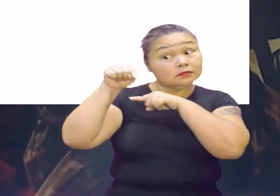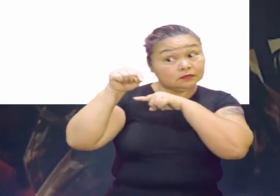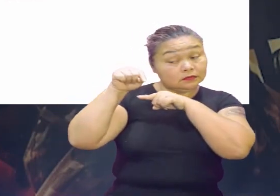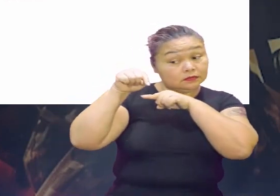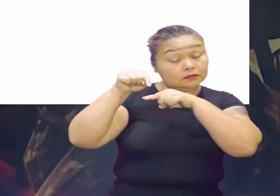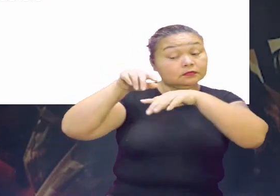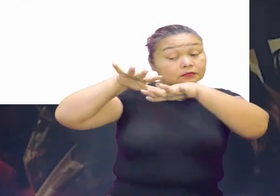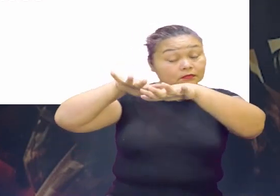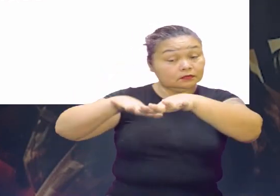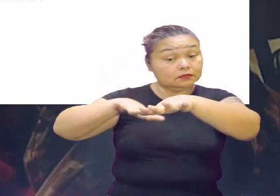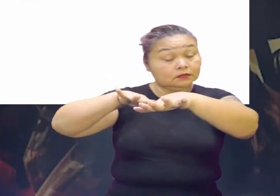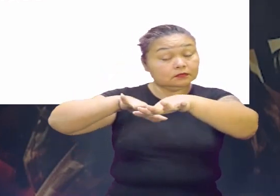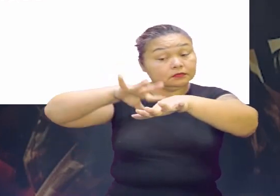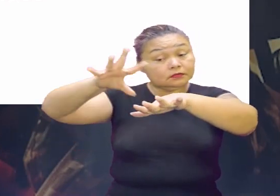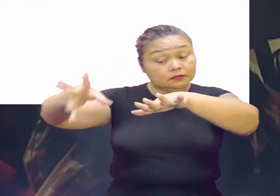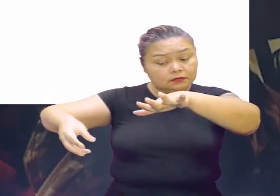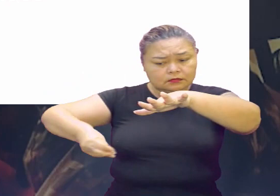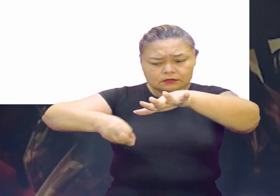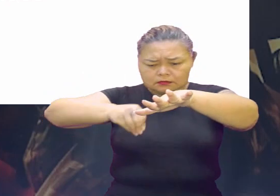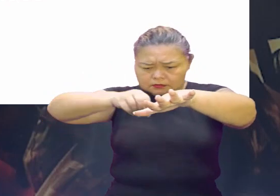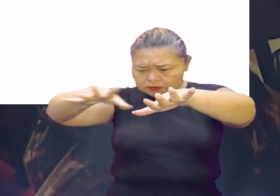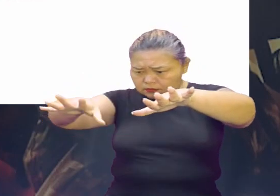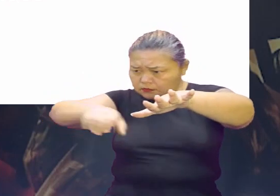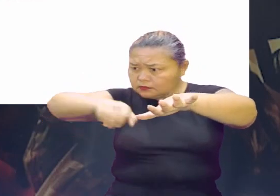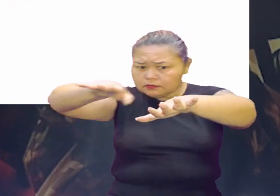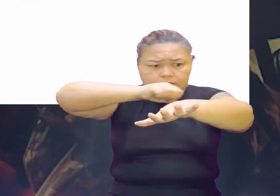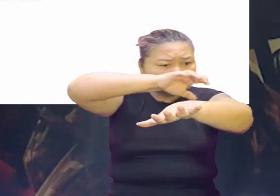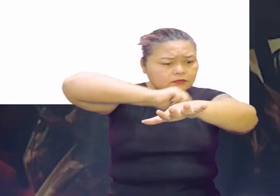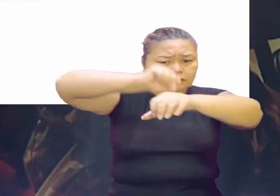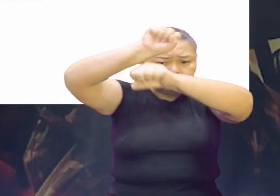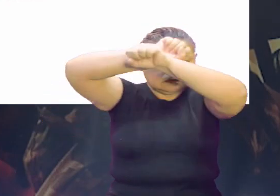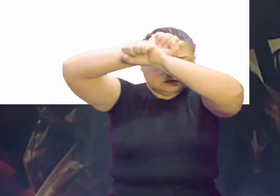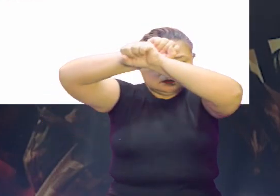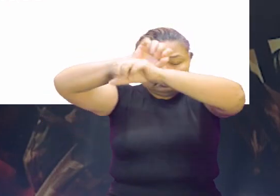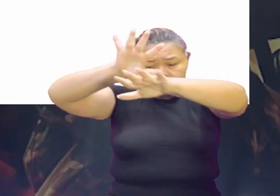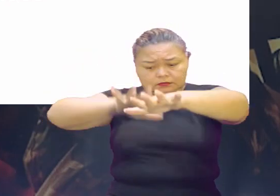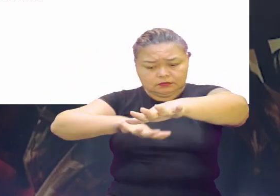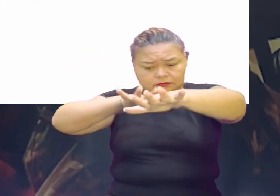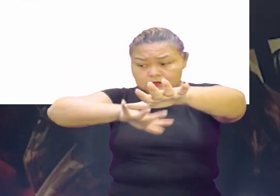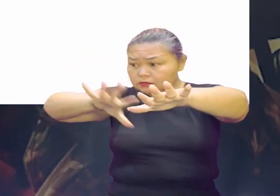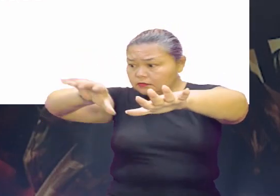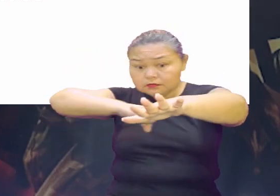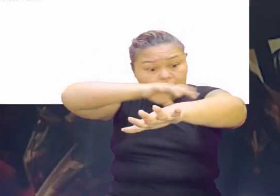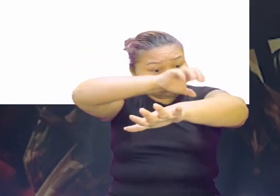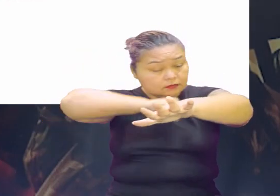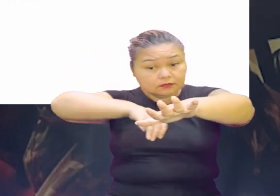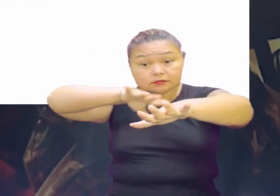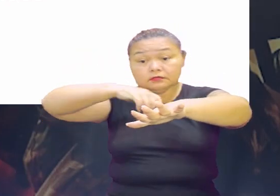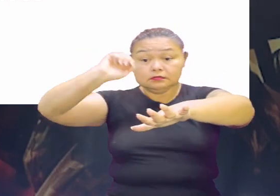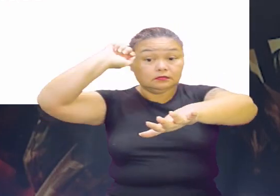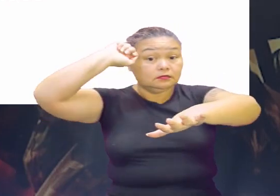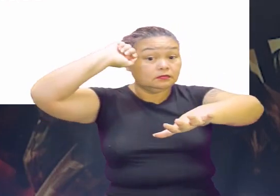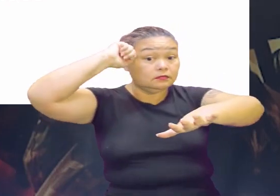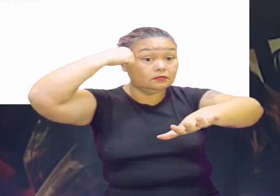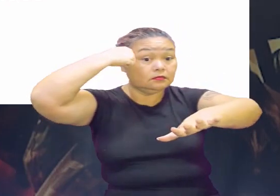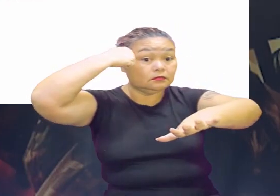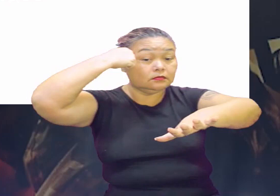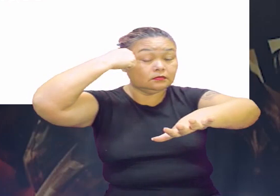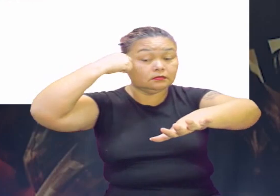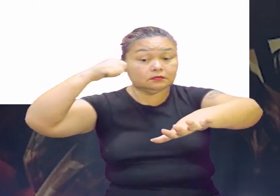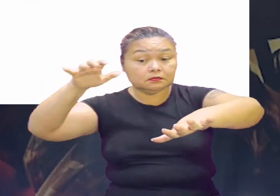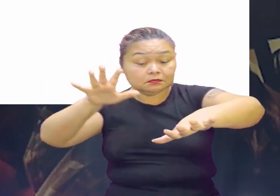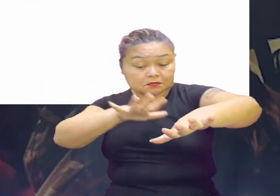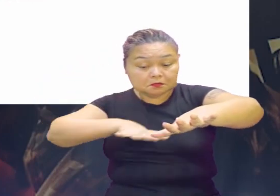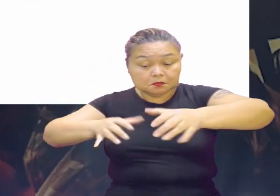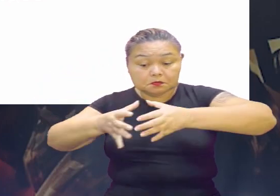tarefa, contribuíram milhares de escravos incorporados às tropas. Os negros